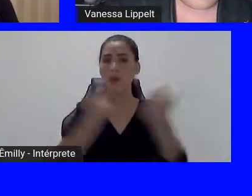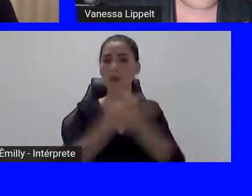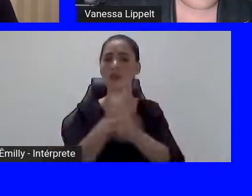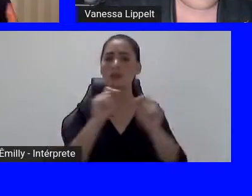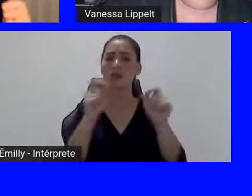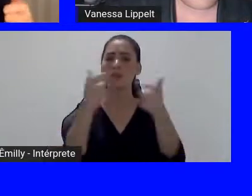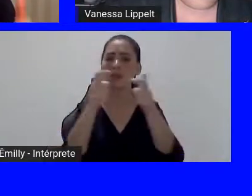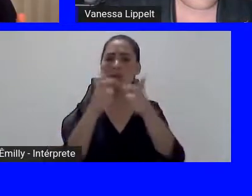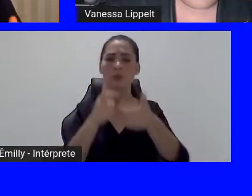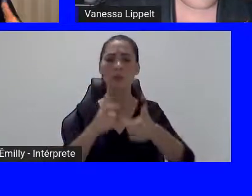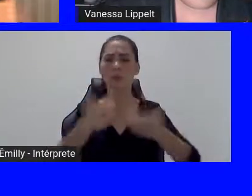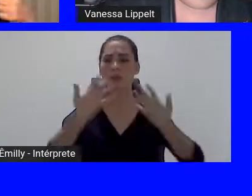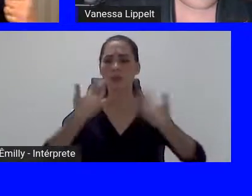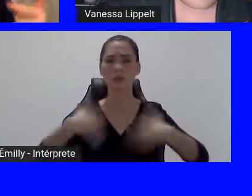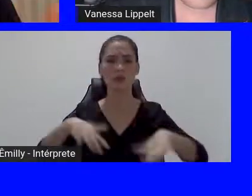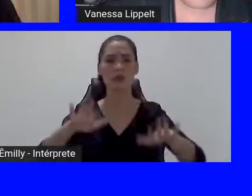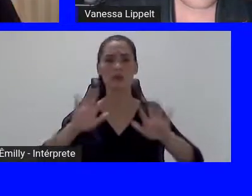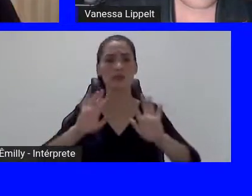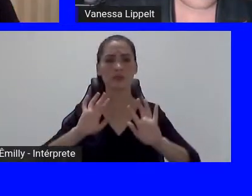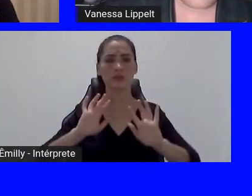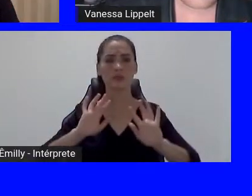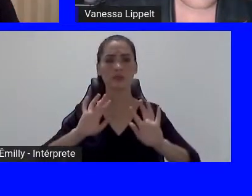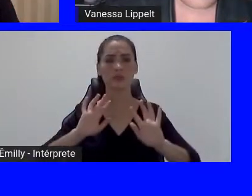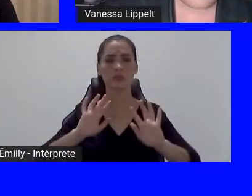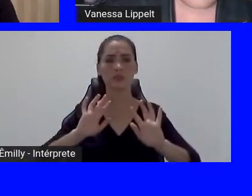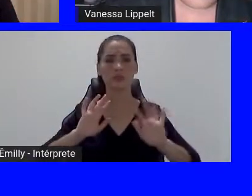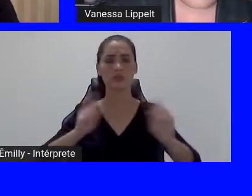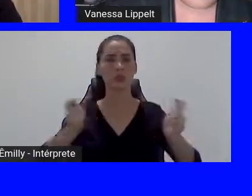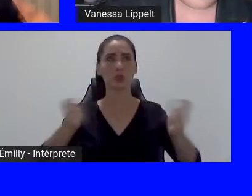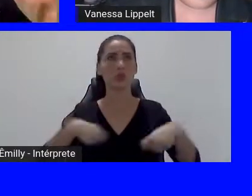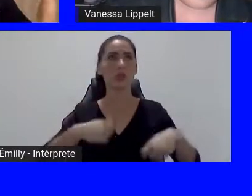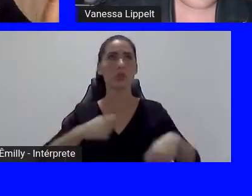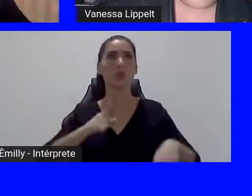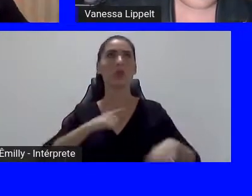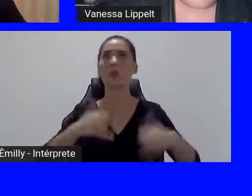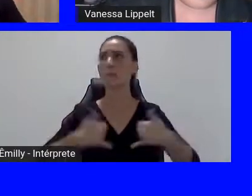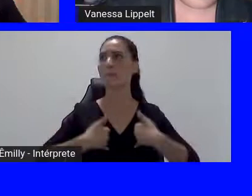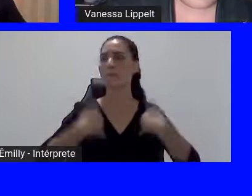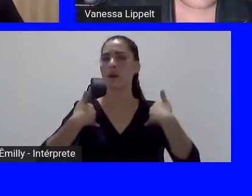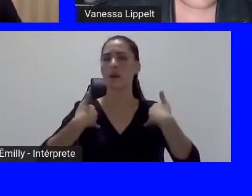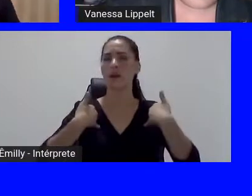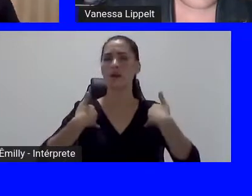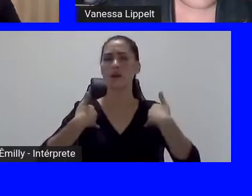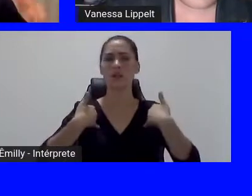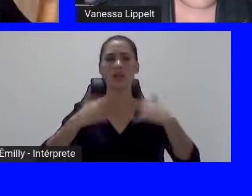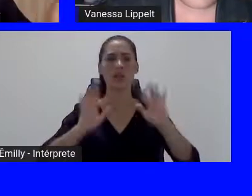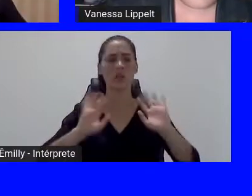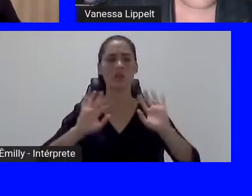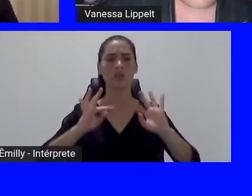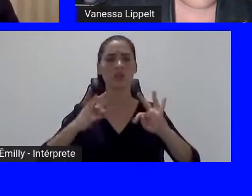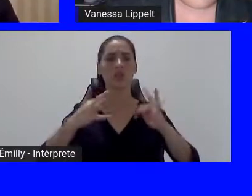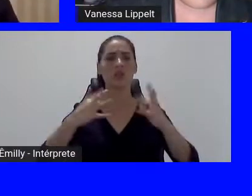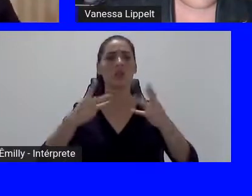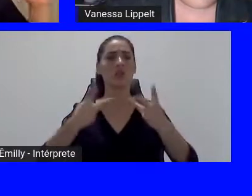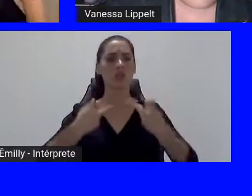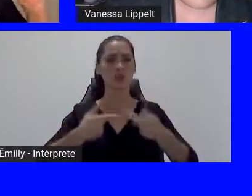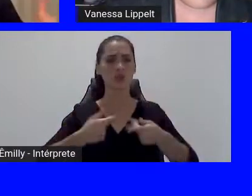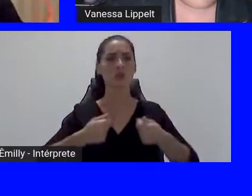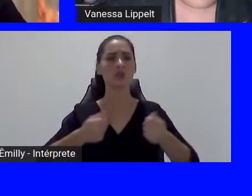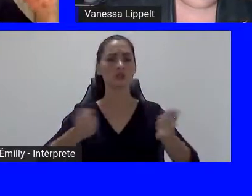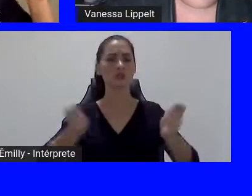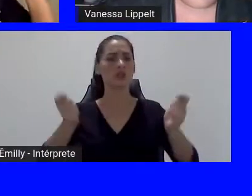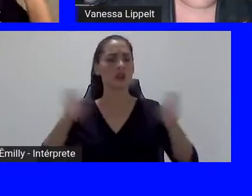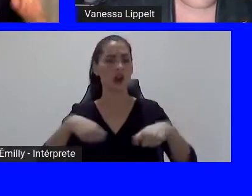afunilamento natural. Não pode haver vaidades, não pode haver arrogância. Todos têm noção, todos sabem fazer conta e